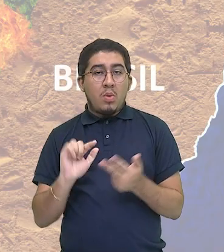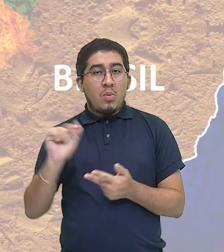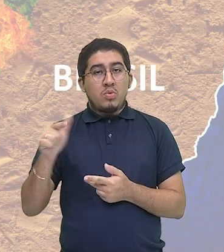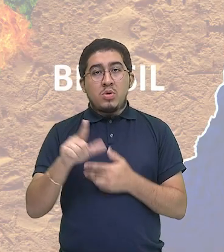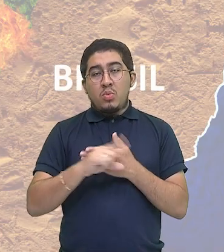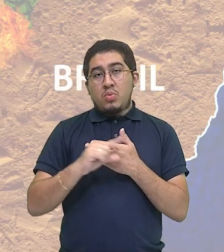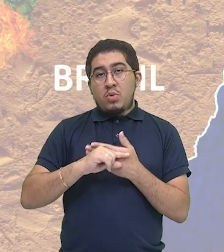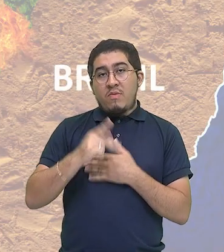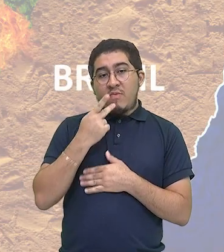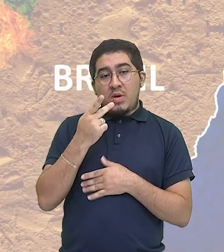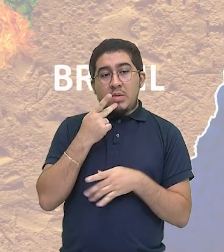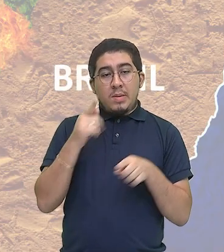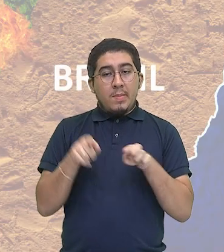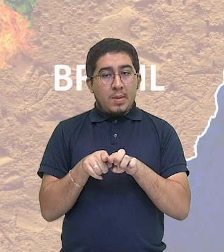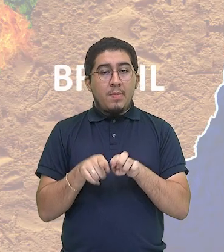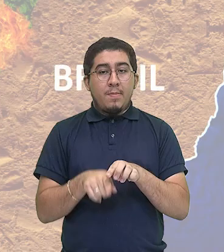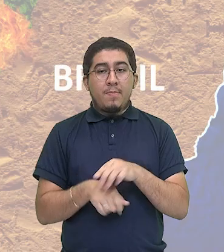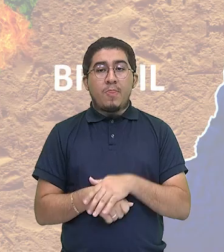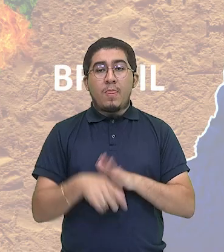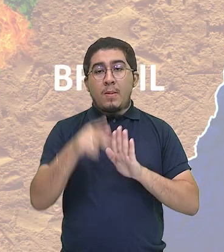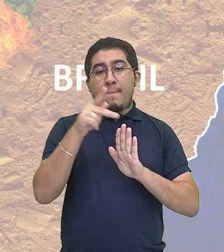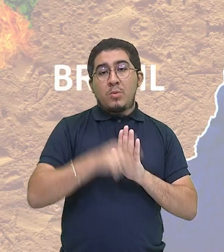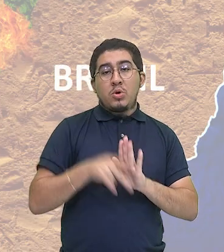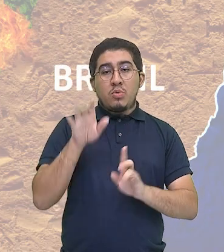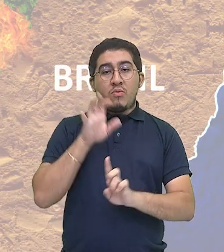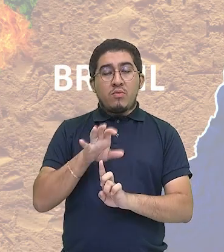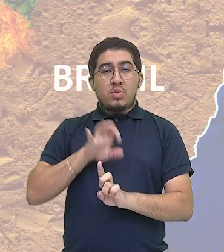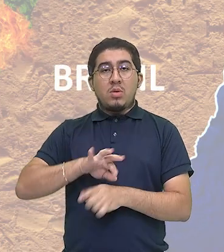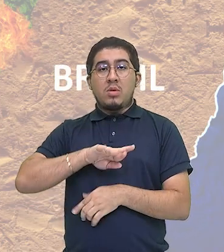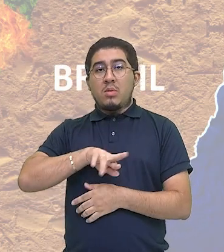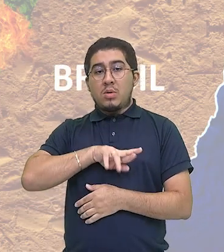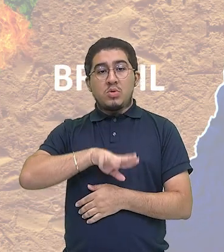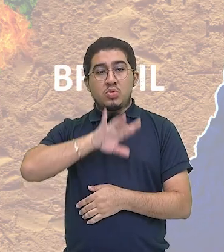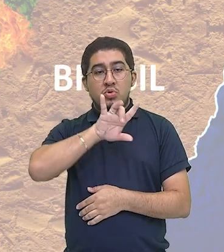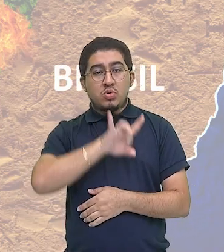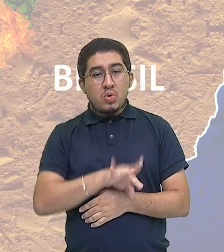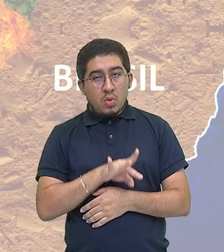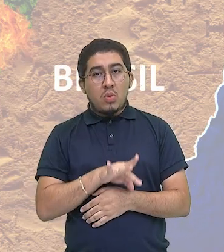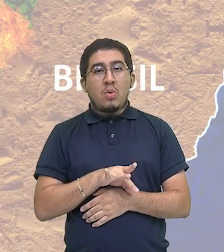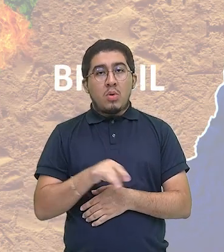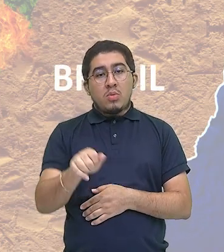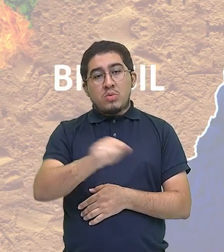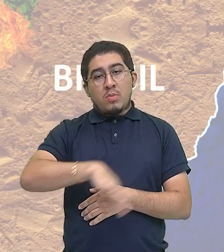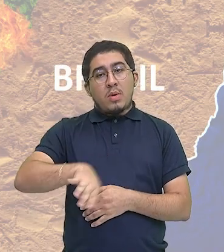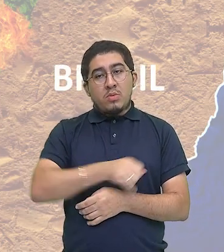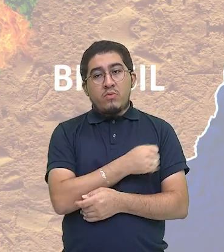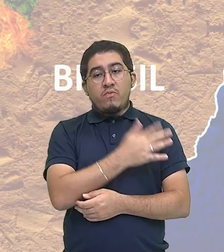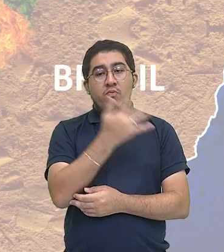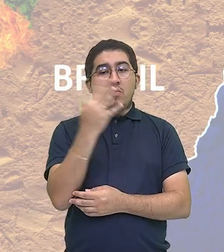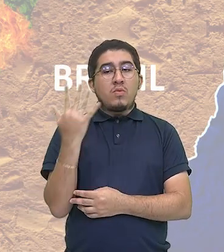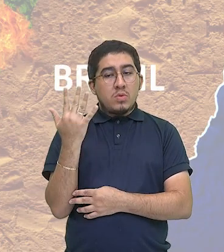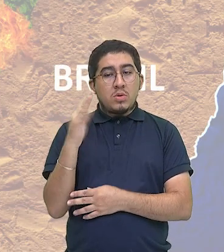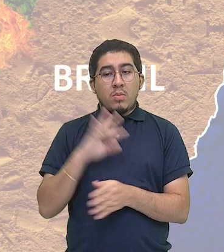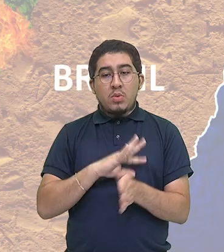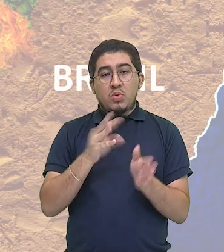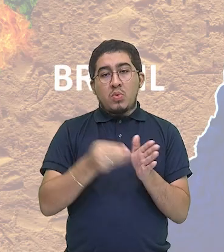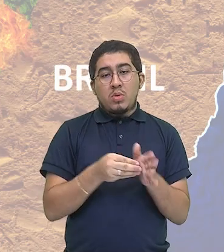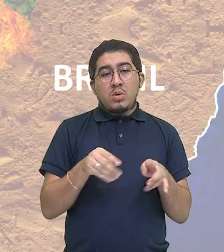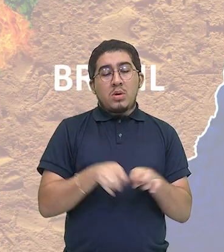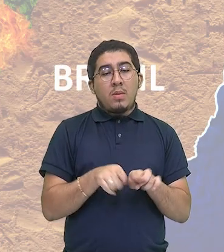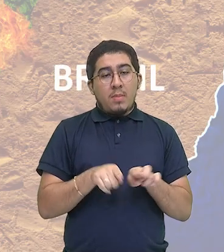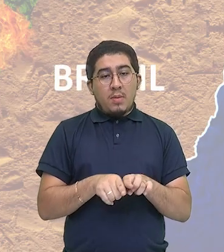fala, que os projetos afetaram não somente a grande floresta amazônica, a